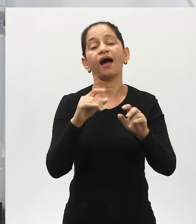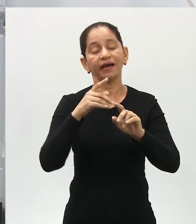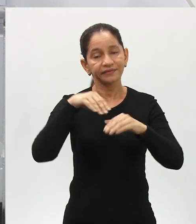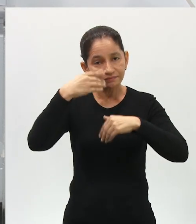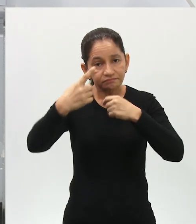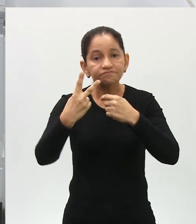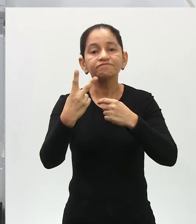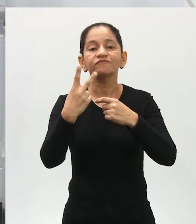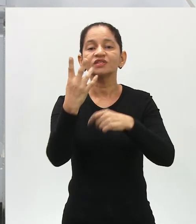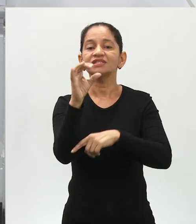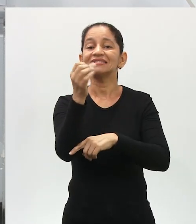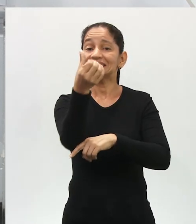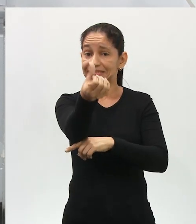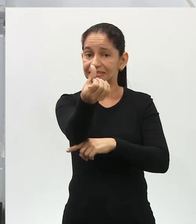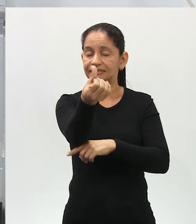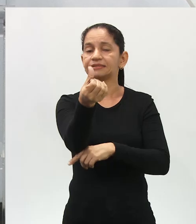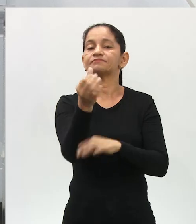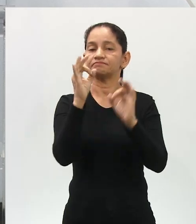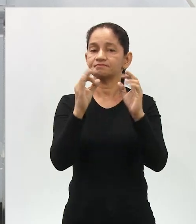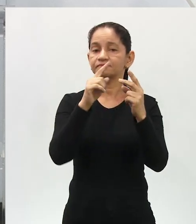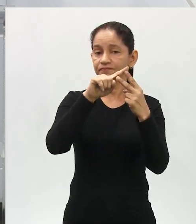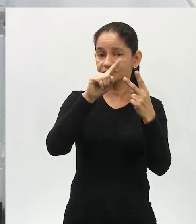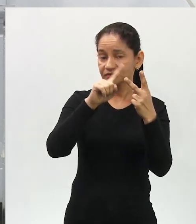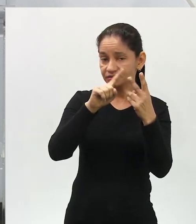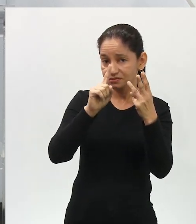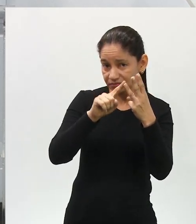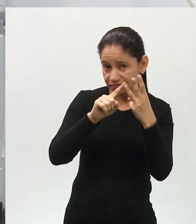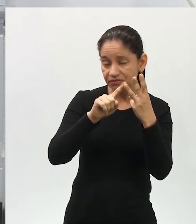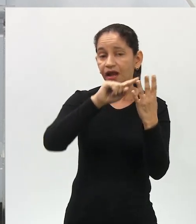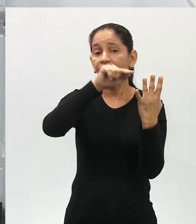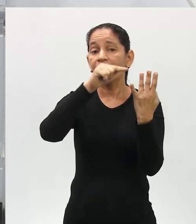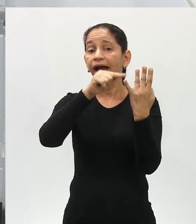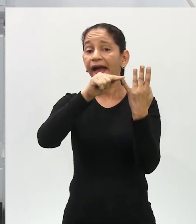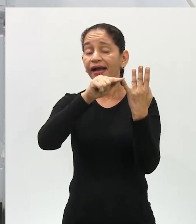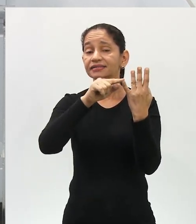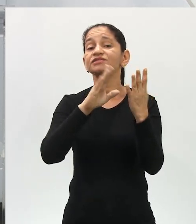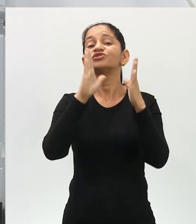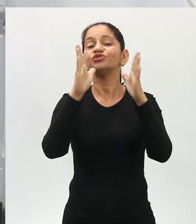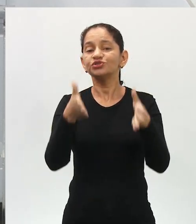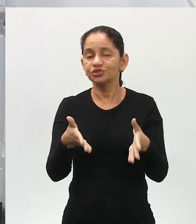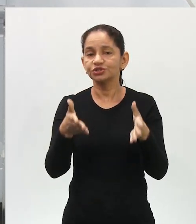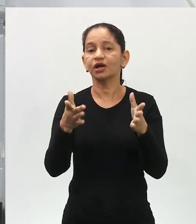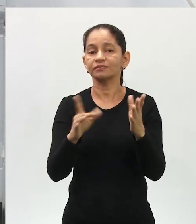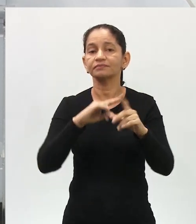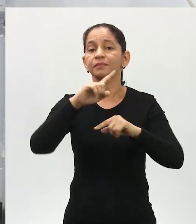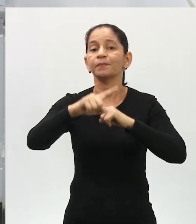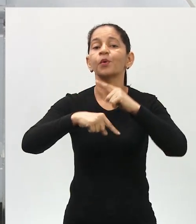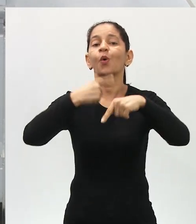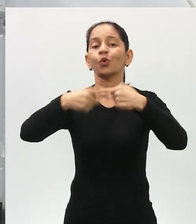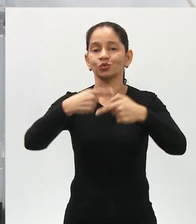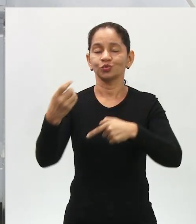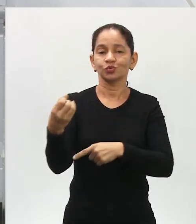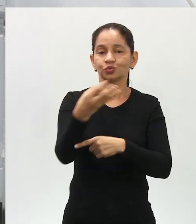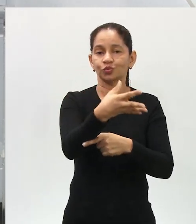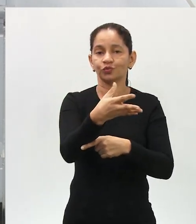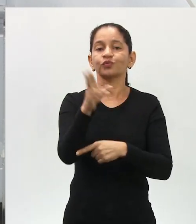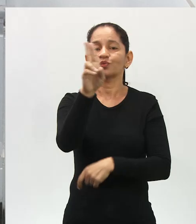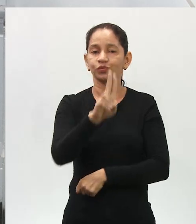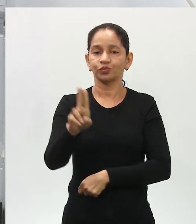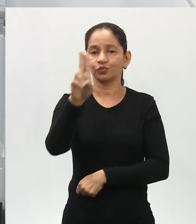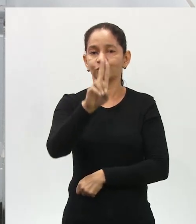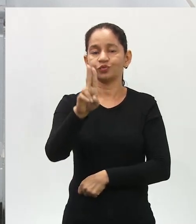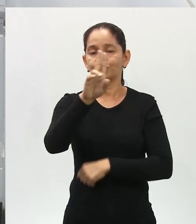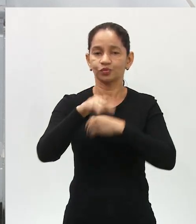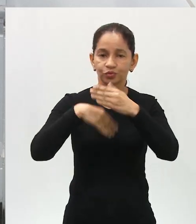ano seguinte, né? 26, 27, 28, 29, lá já fica valendo para o próximo governador usando,